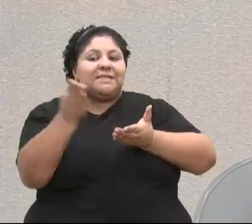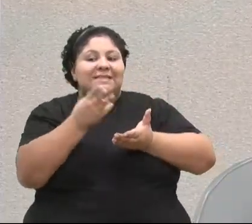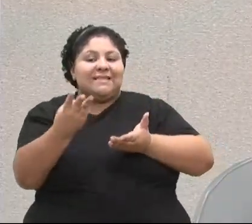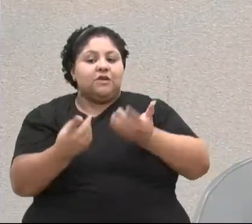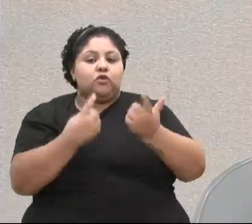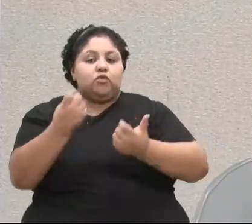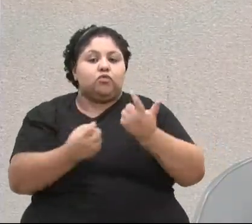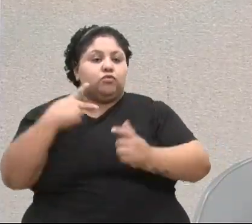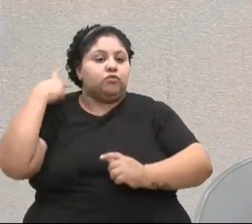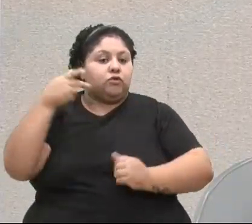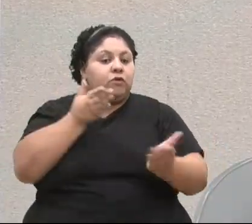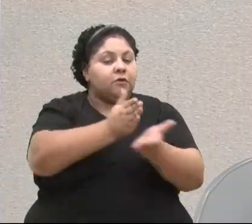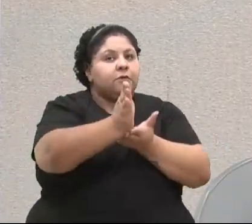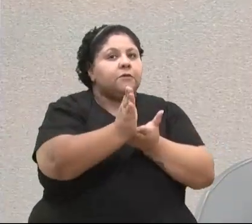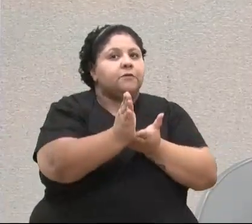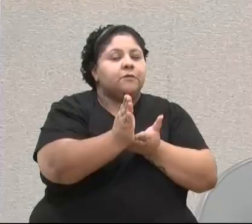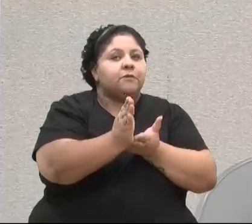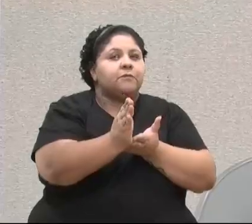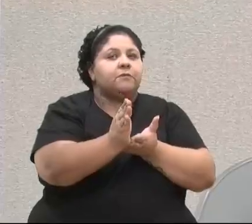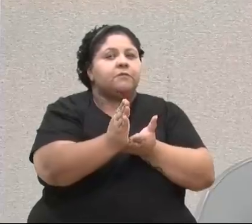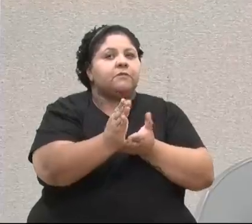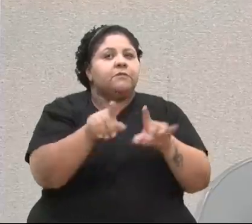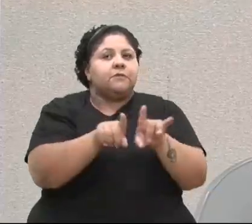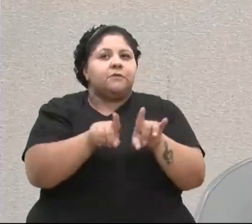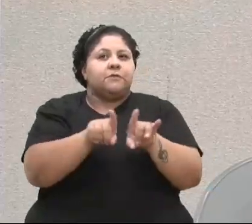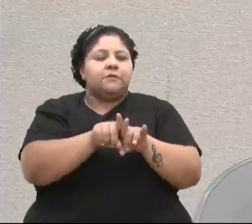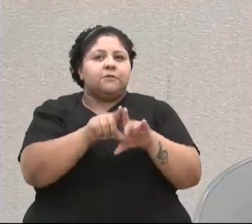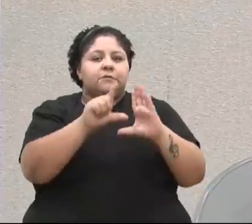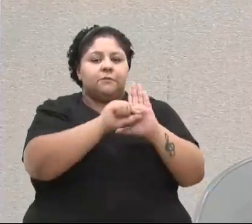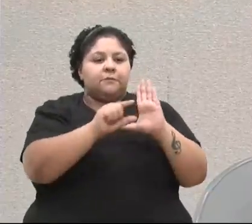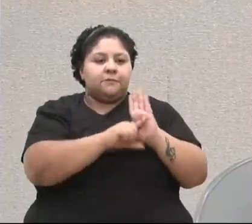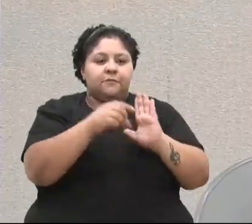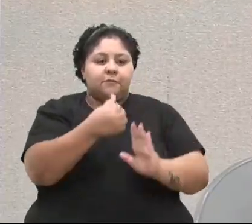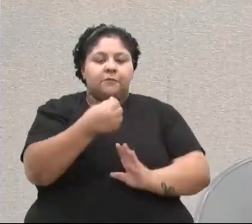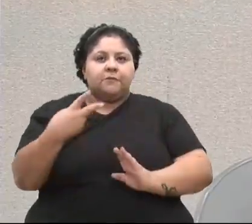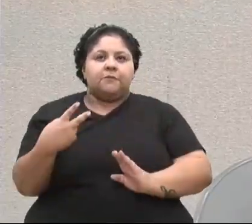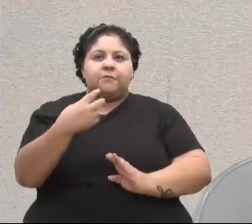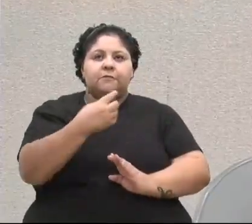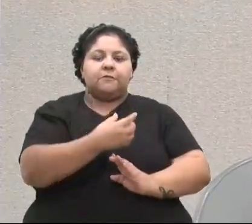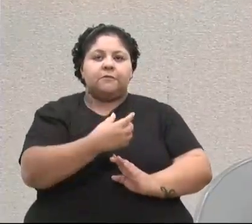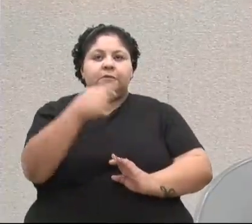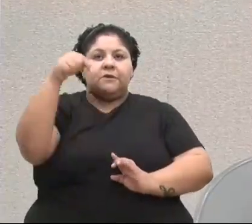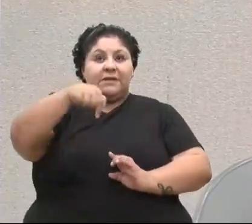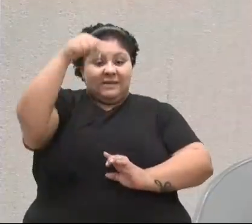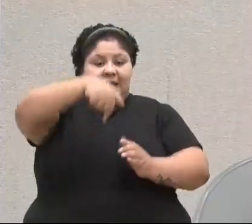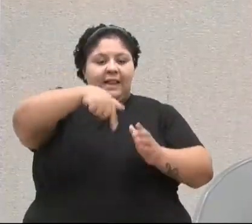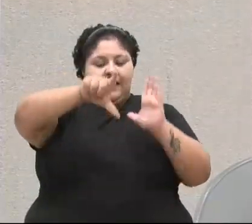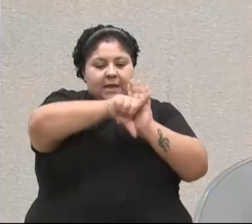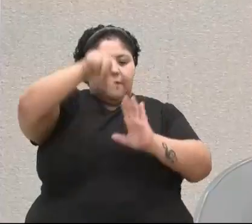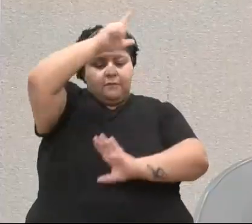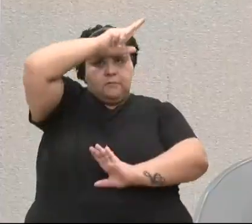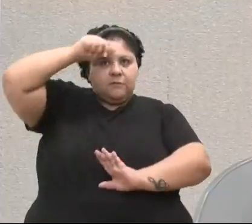Municipal para sua aprovação, consoante dispõe artigo 62/19 da Lei Orgânica do Município. Faço exposto